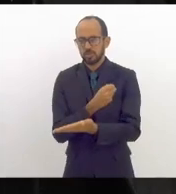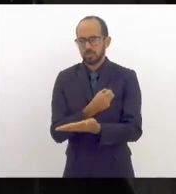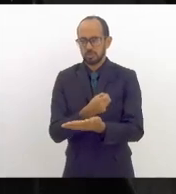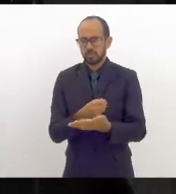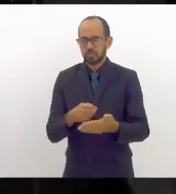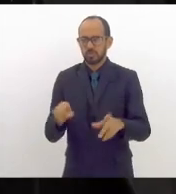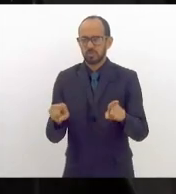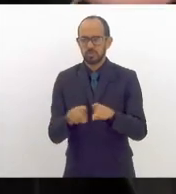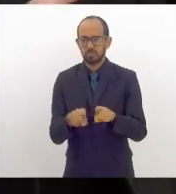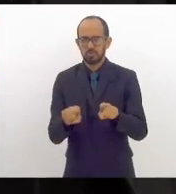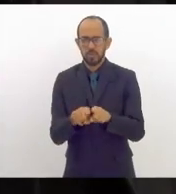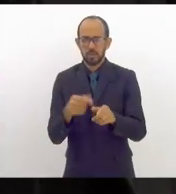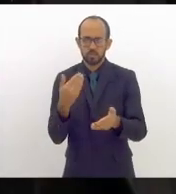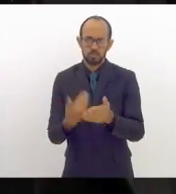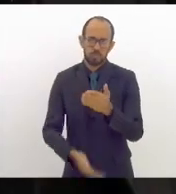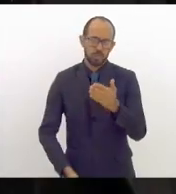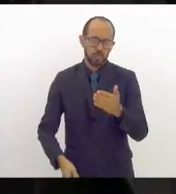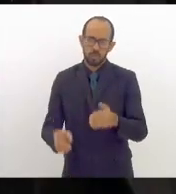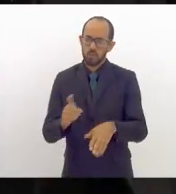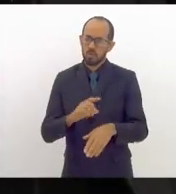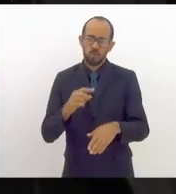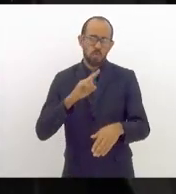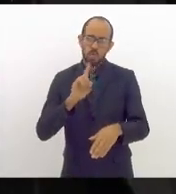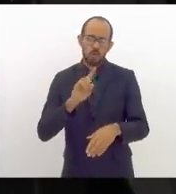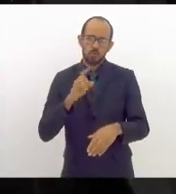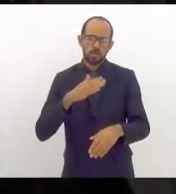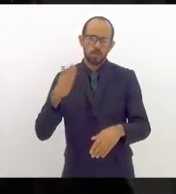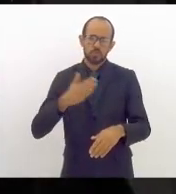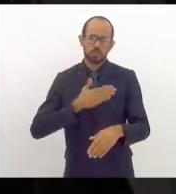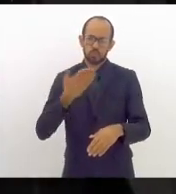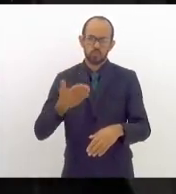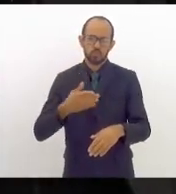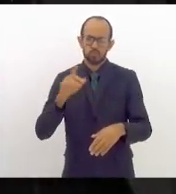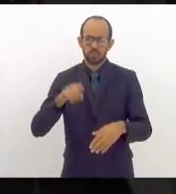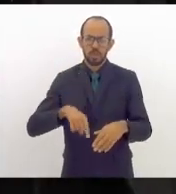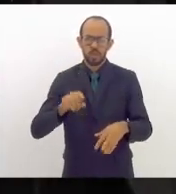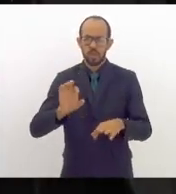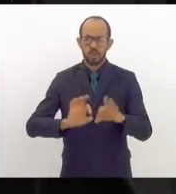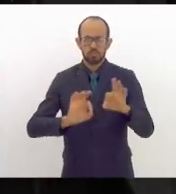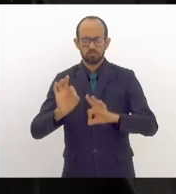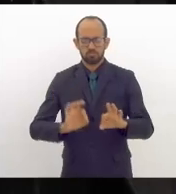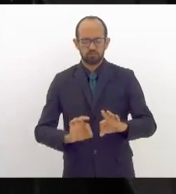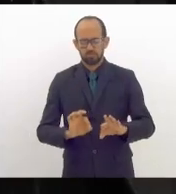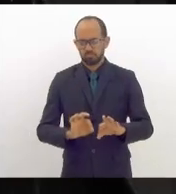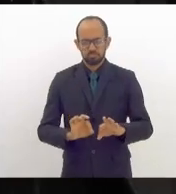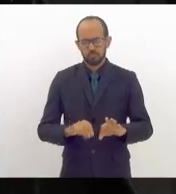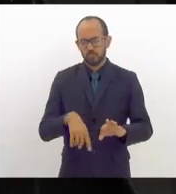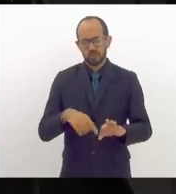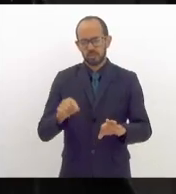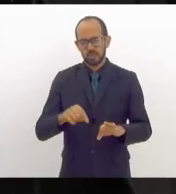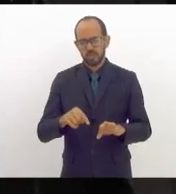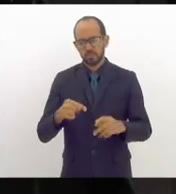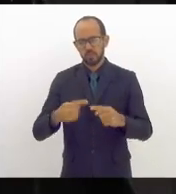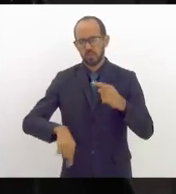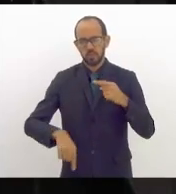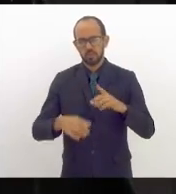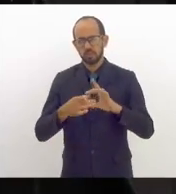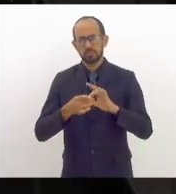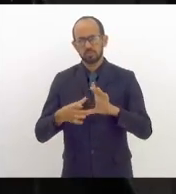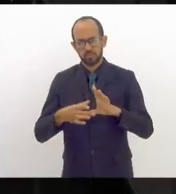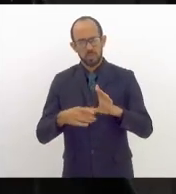não me surpreendem o gesto democrático desse grupo que são organicamente diante Democráticos mas os que perderam por favor